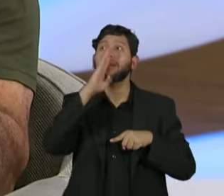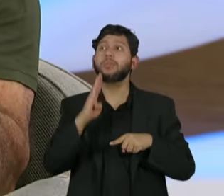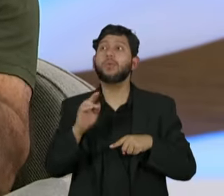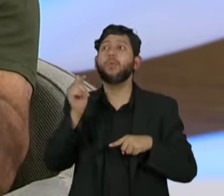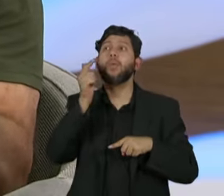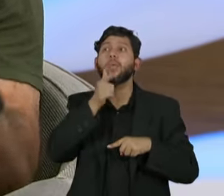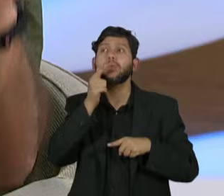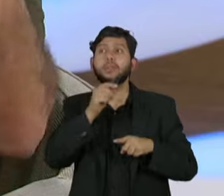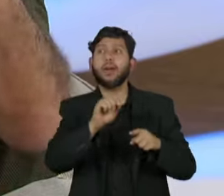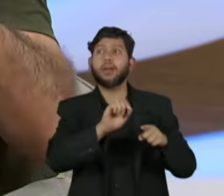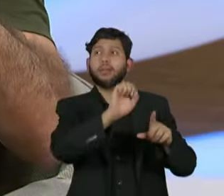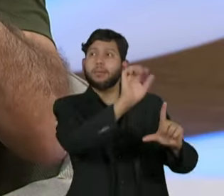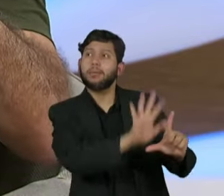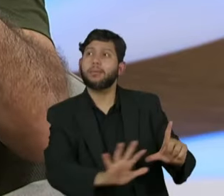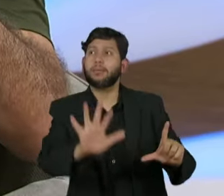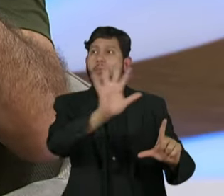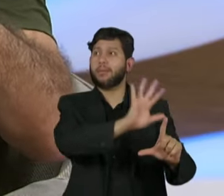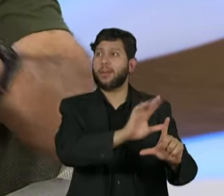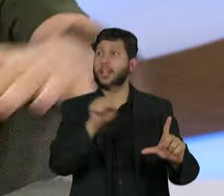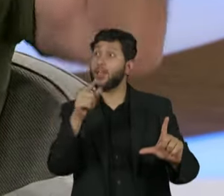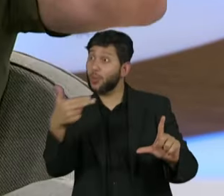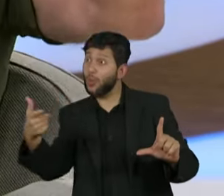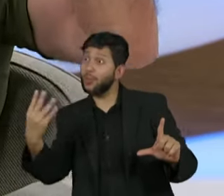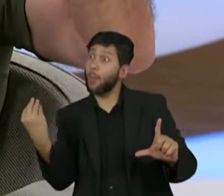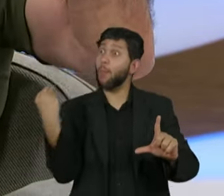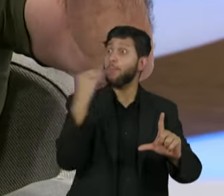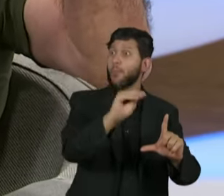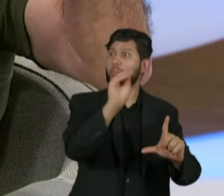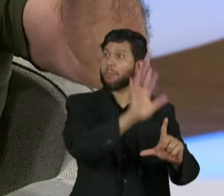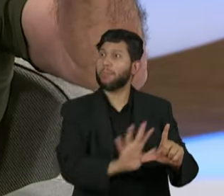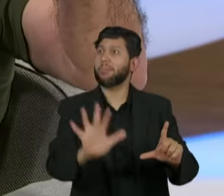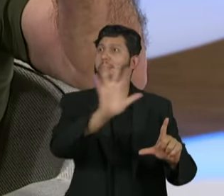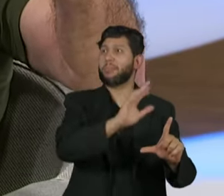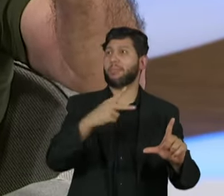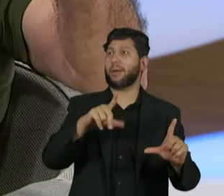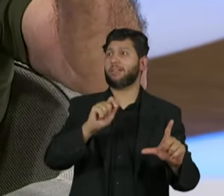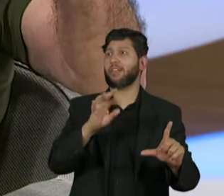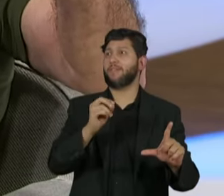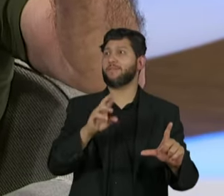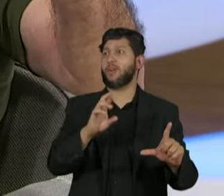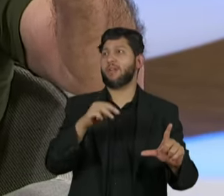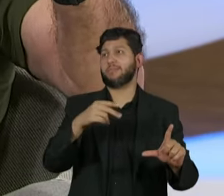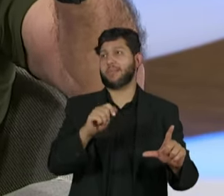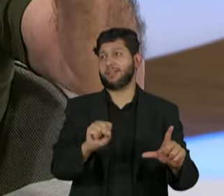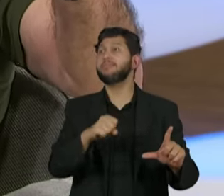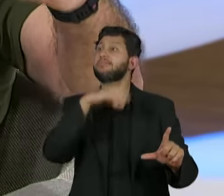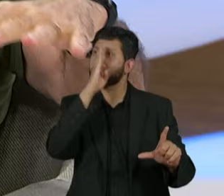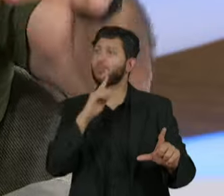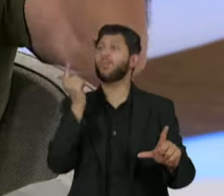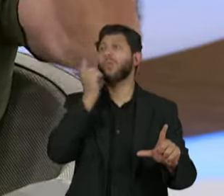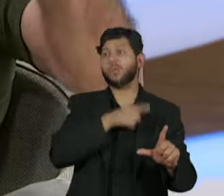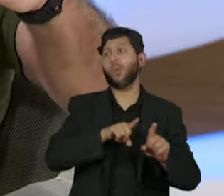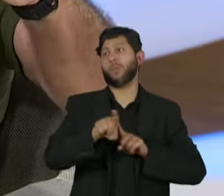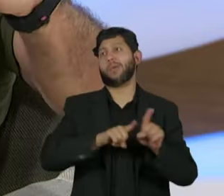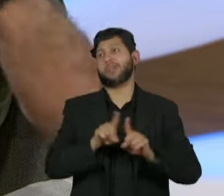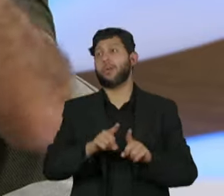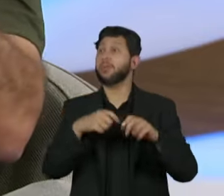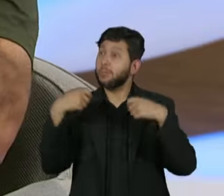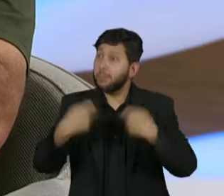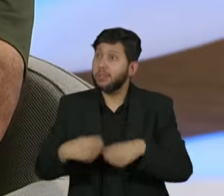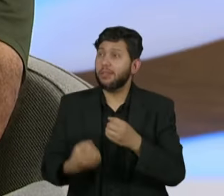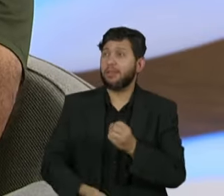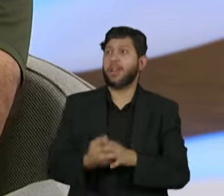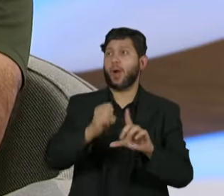nas plataformas essas coisas vão virar plataformas e a gente pode desenvolver para essas plataformas para isso a gente precisa ter um ambiente